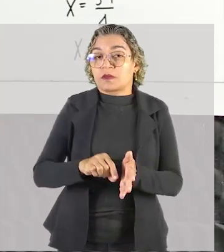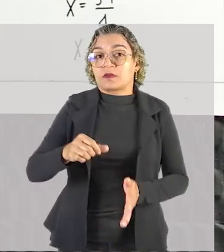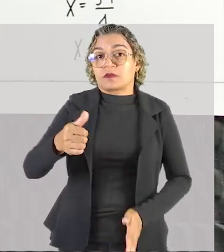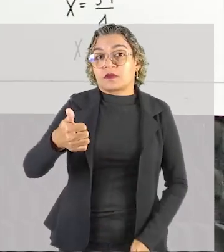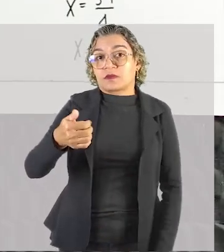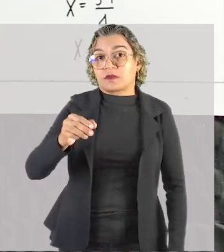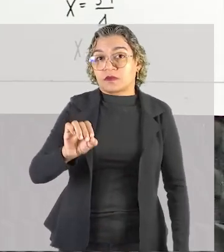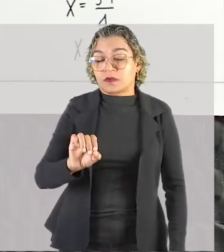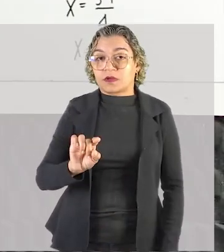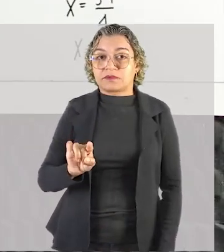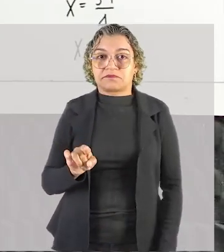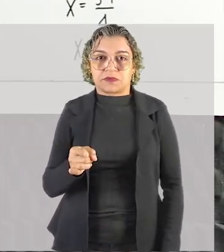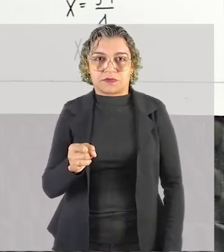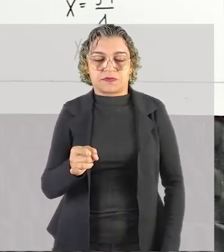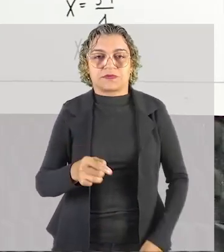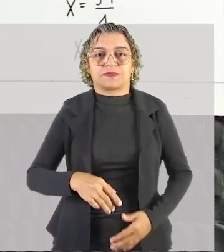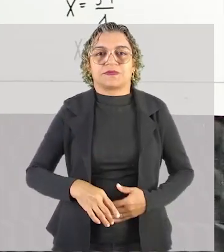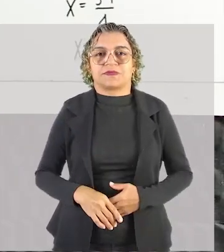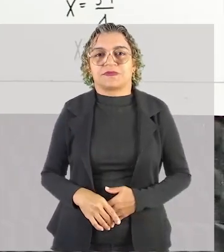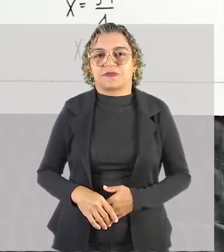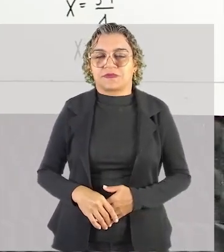menos 10.000